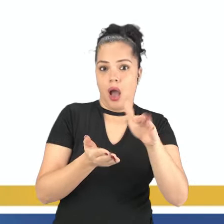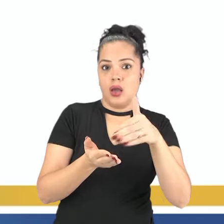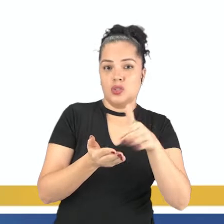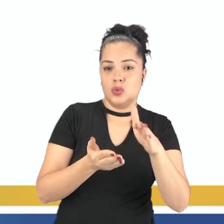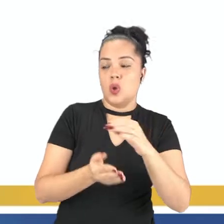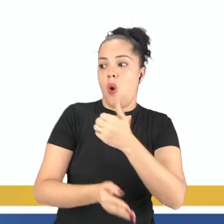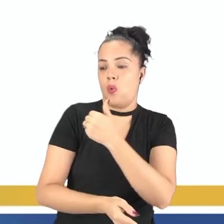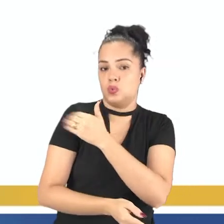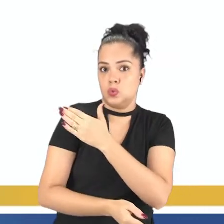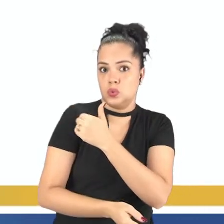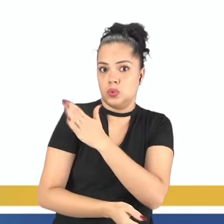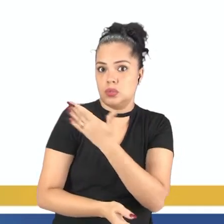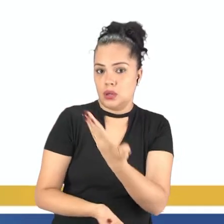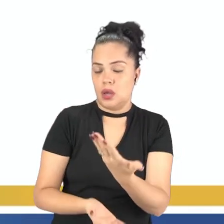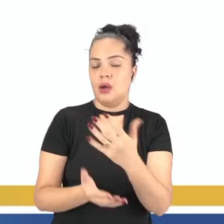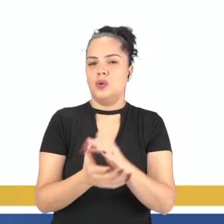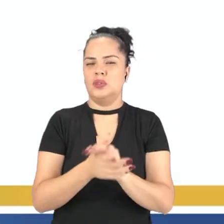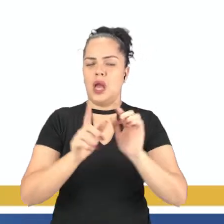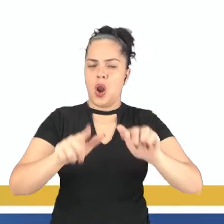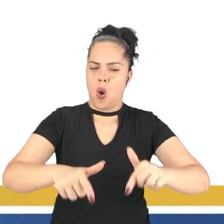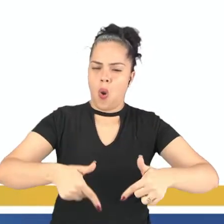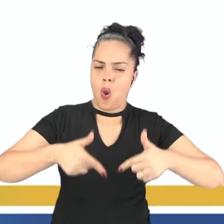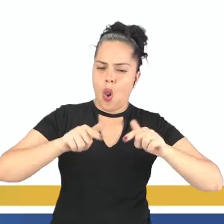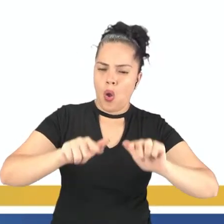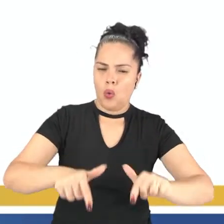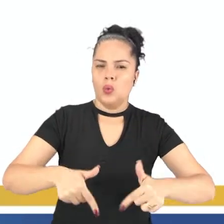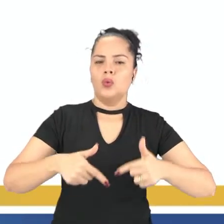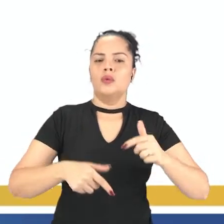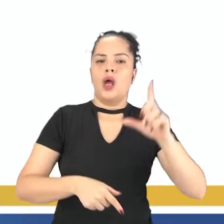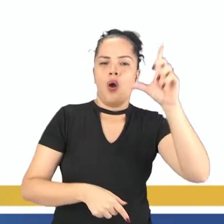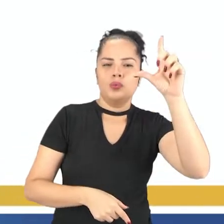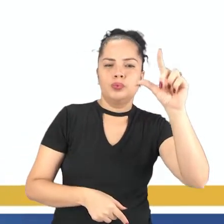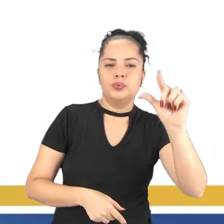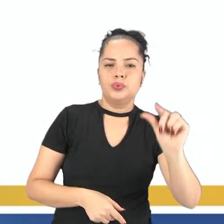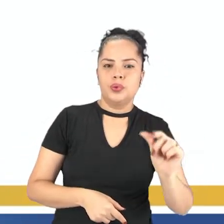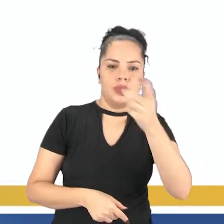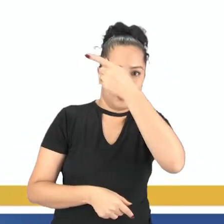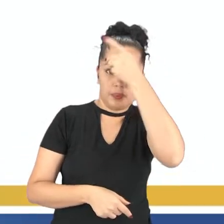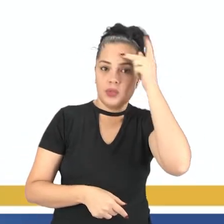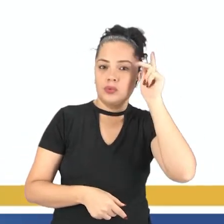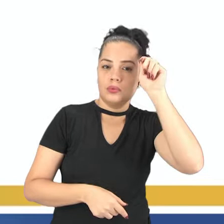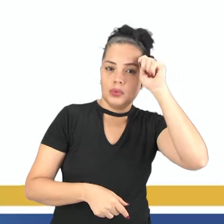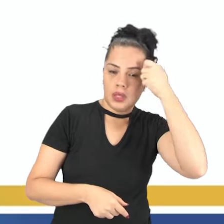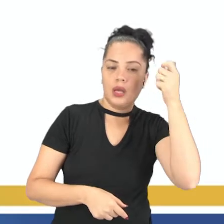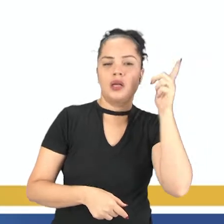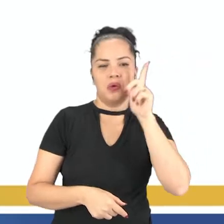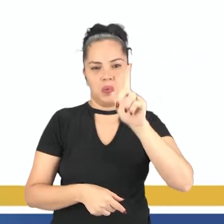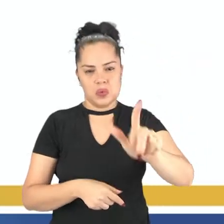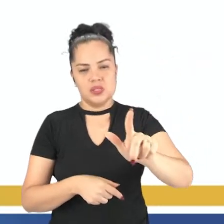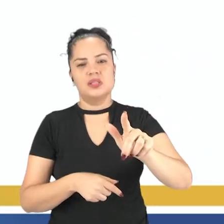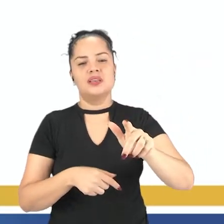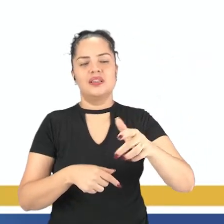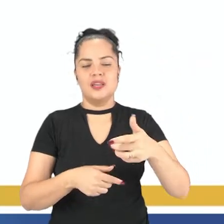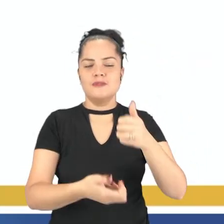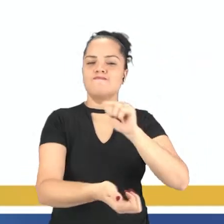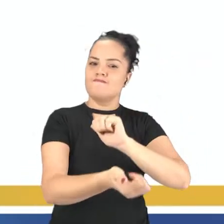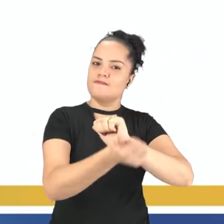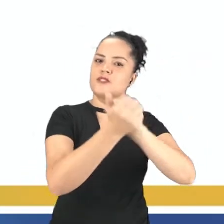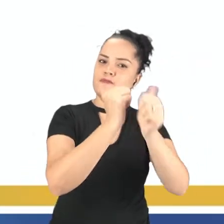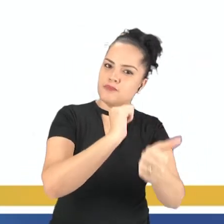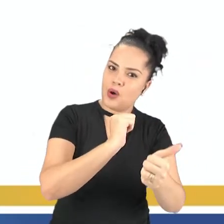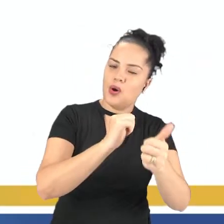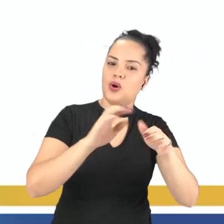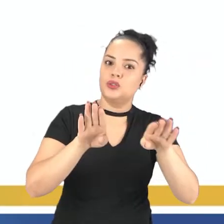muita luta, foi aos poucos se diminuindo e o negro foi encontrando lugar nos esportes e artes, mas não tinha